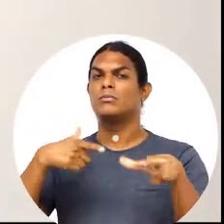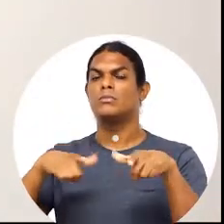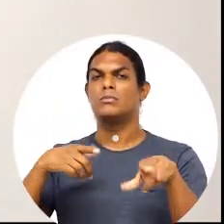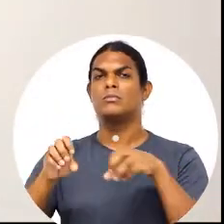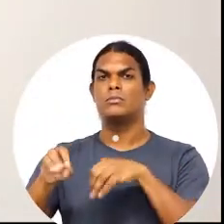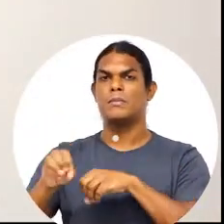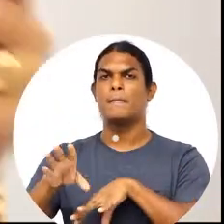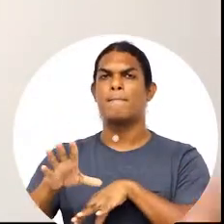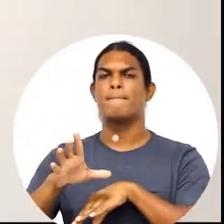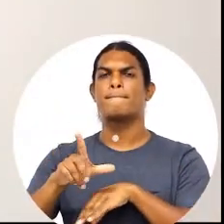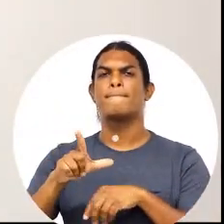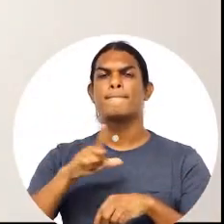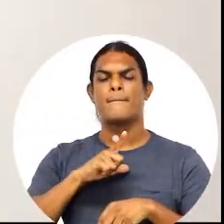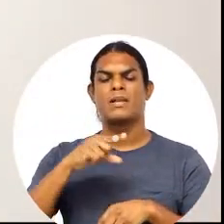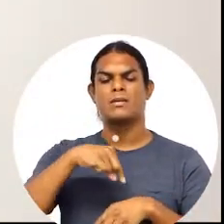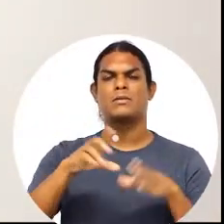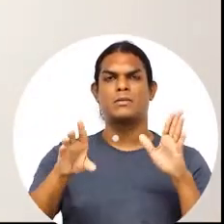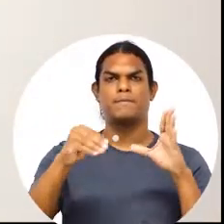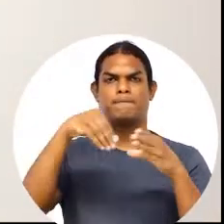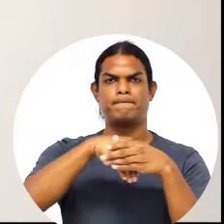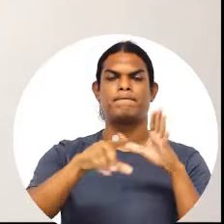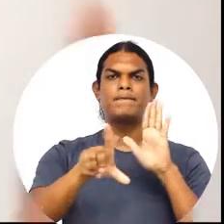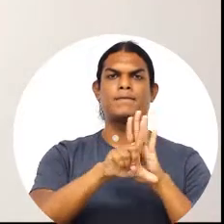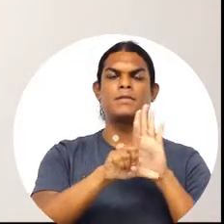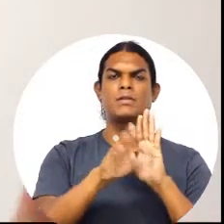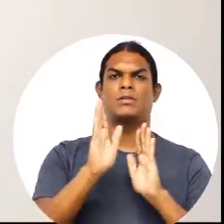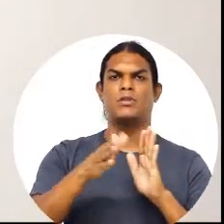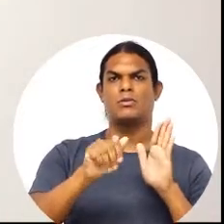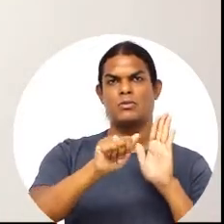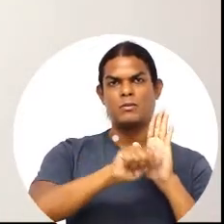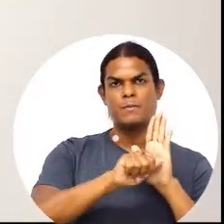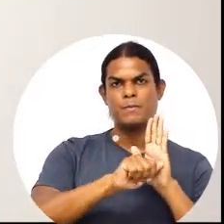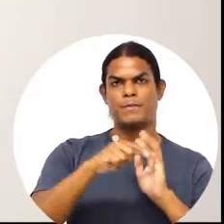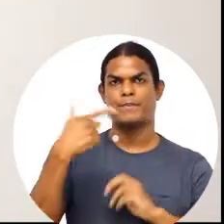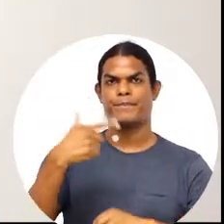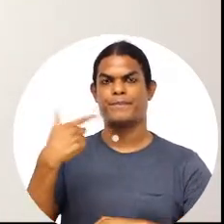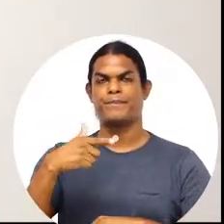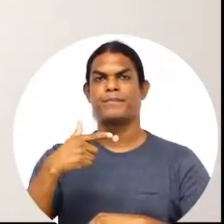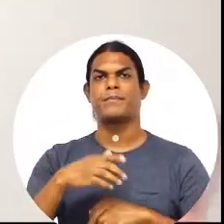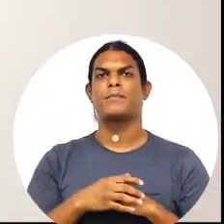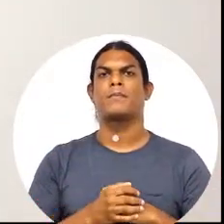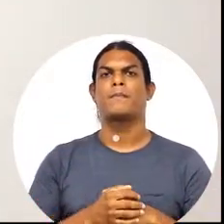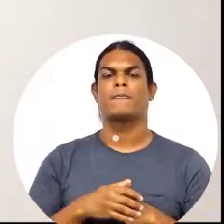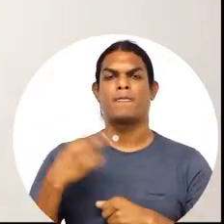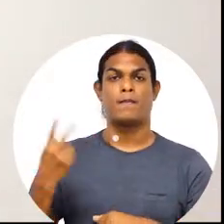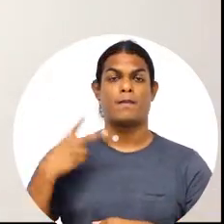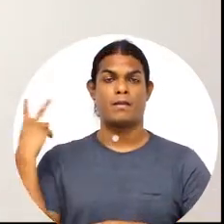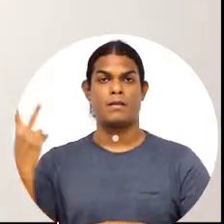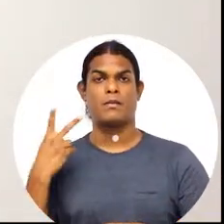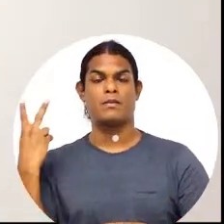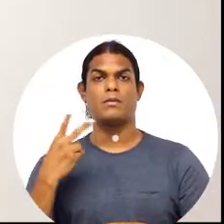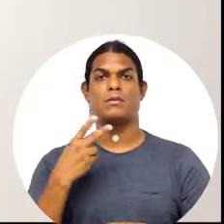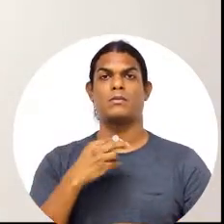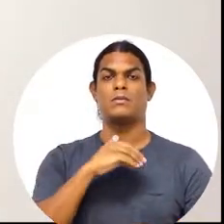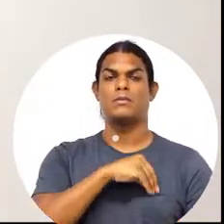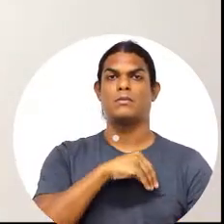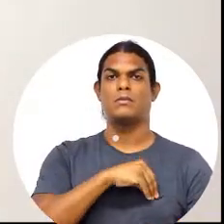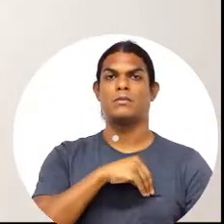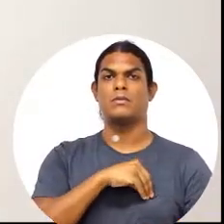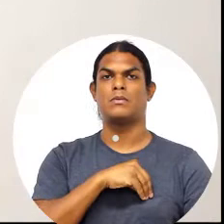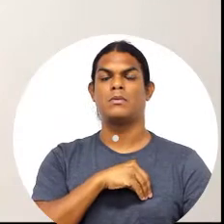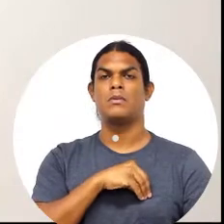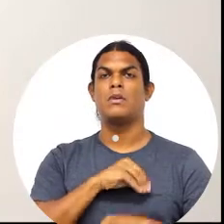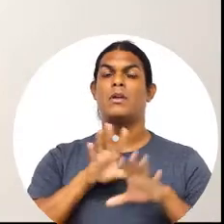artigo 2º, revalorização salarial, profissionalização, tanto em nível superior como em cursos técnicos, e também